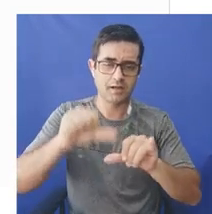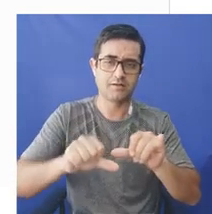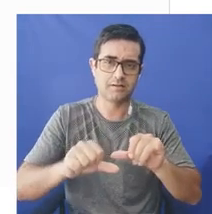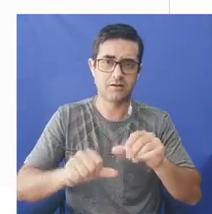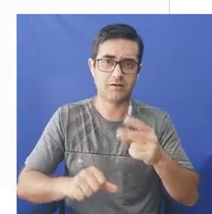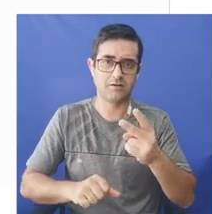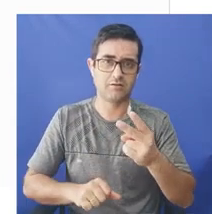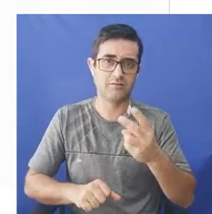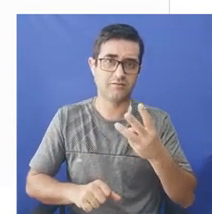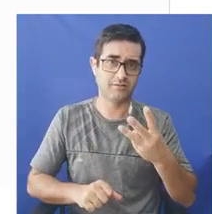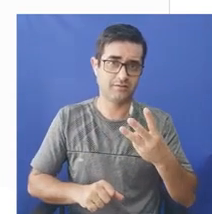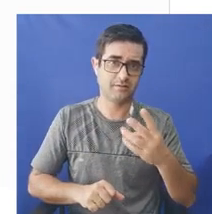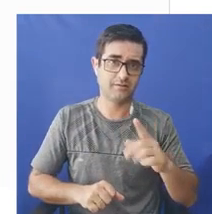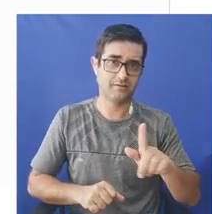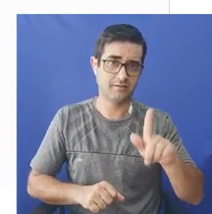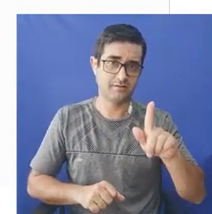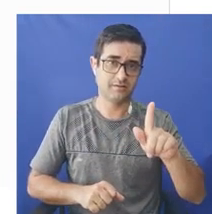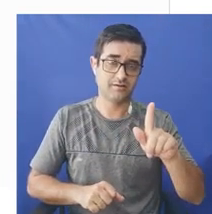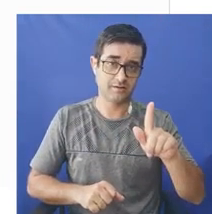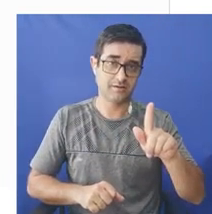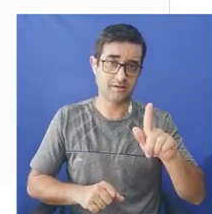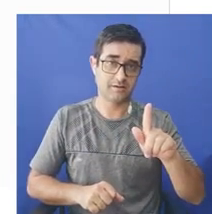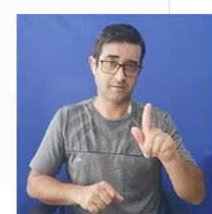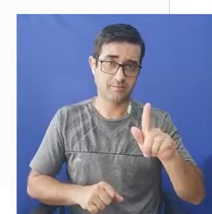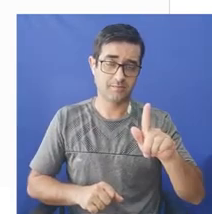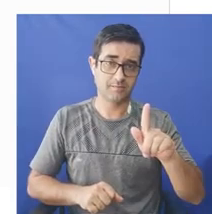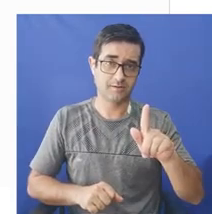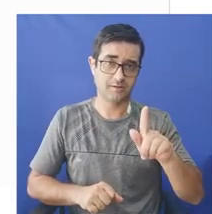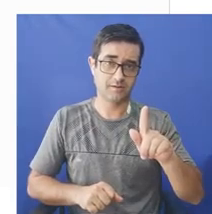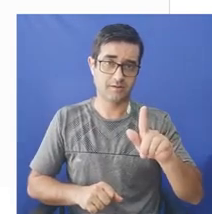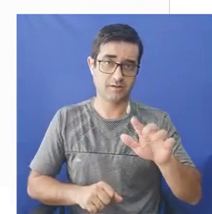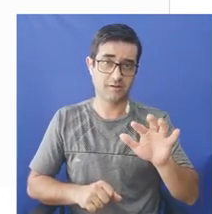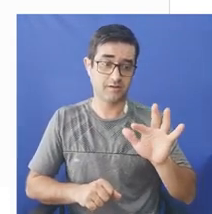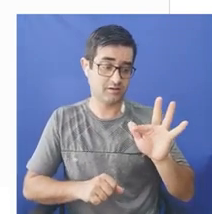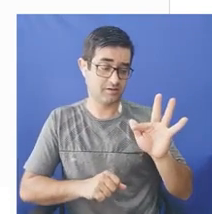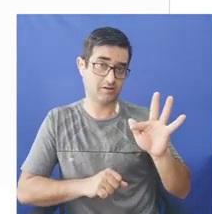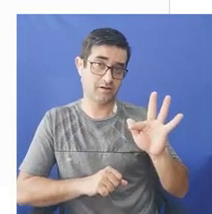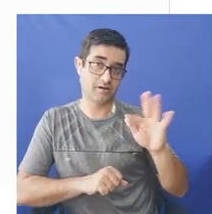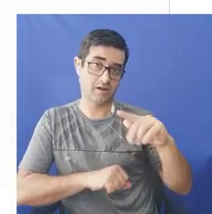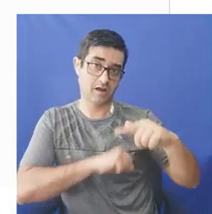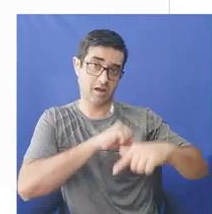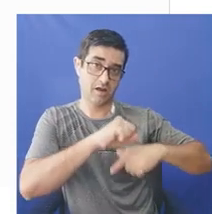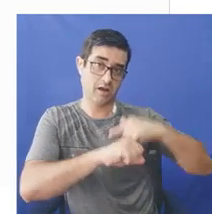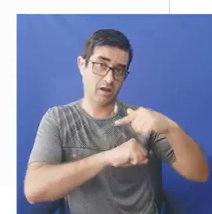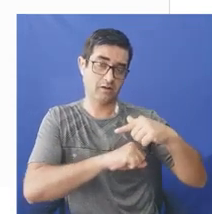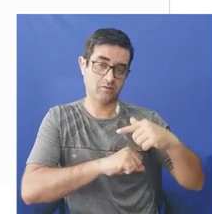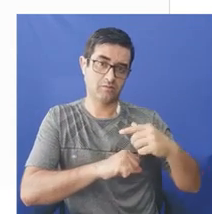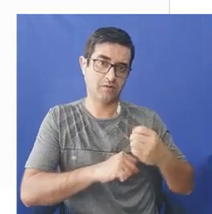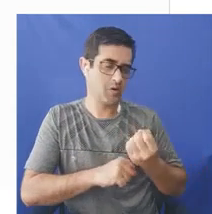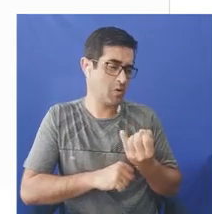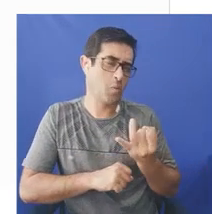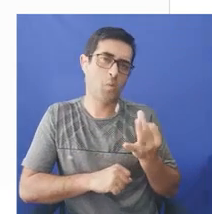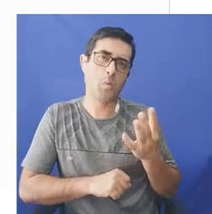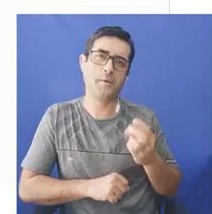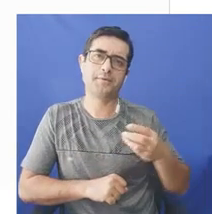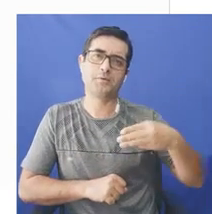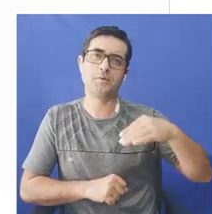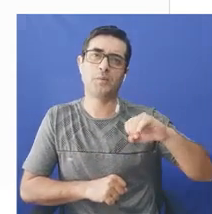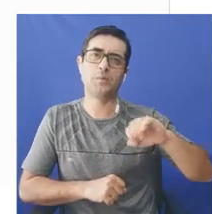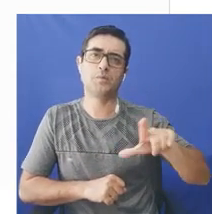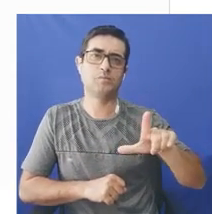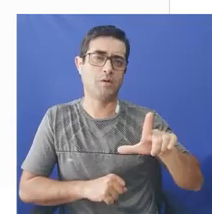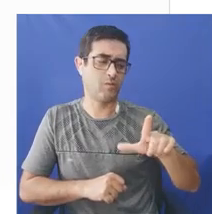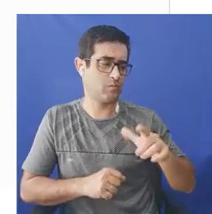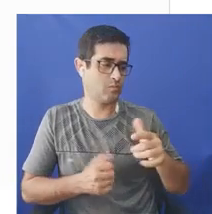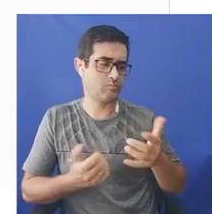eu preciso de 23 gramas de átomos de flúor. Só que aí eu não sei quantos mols